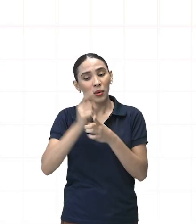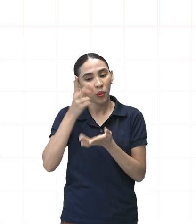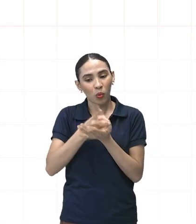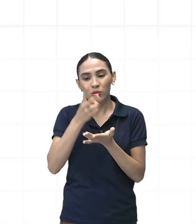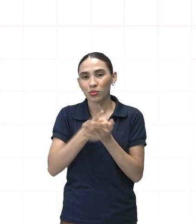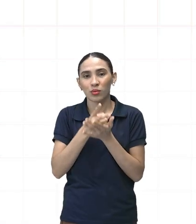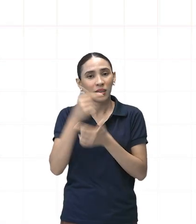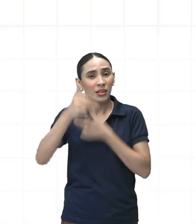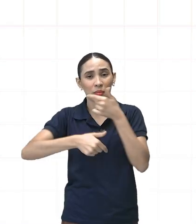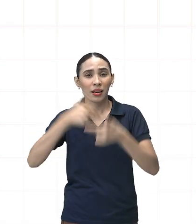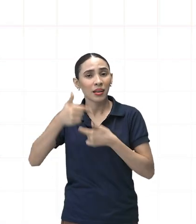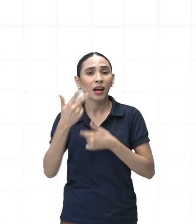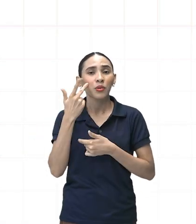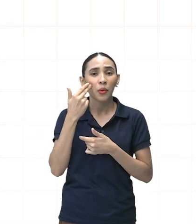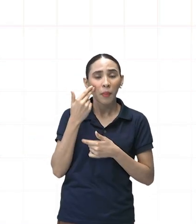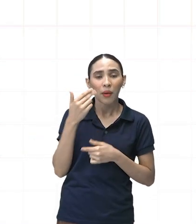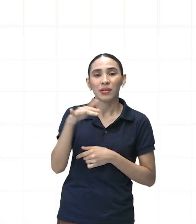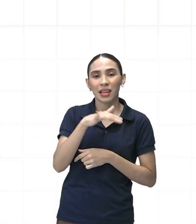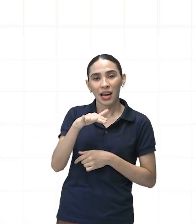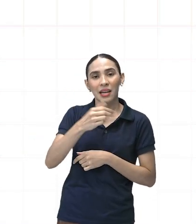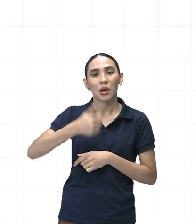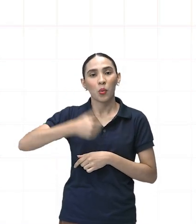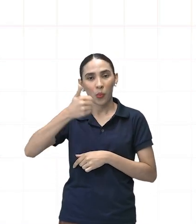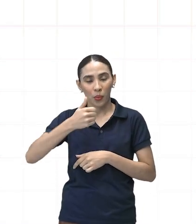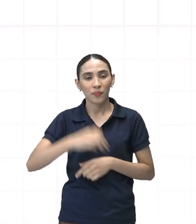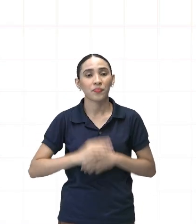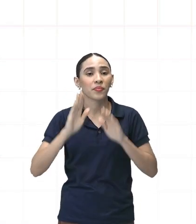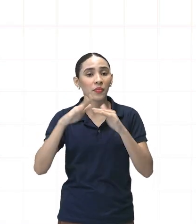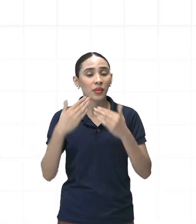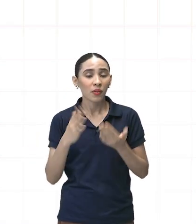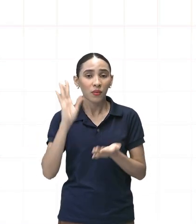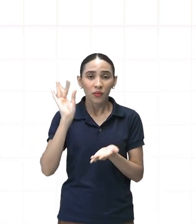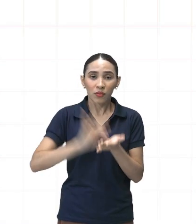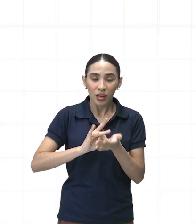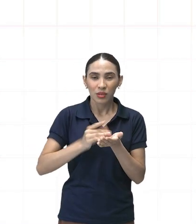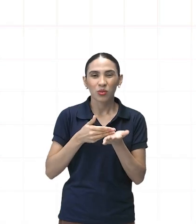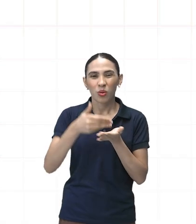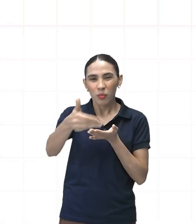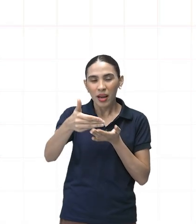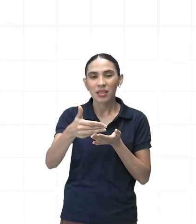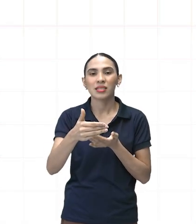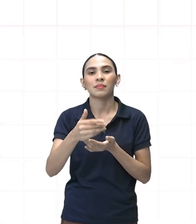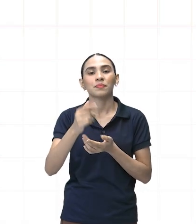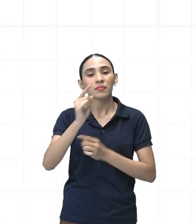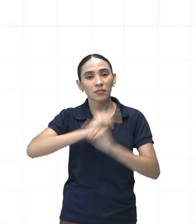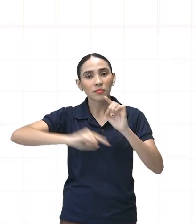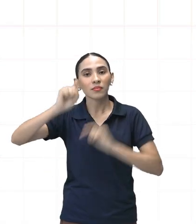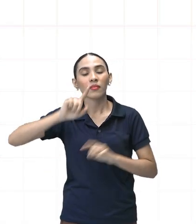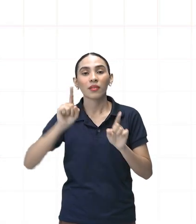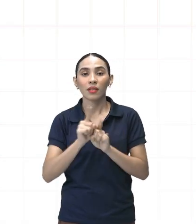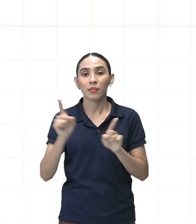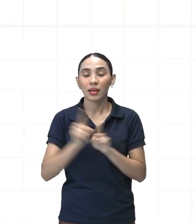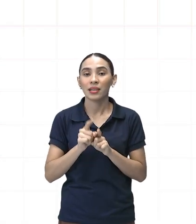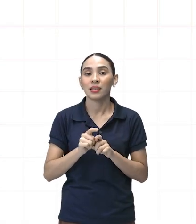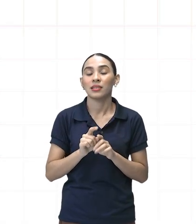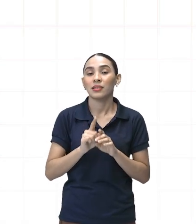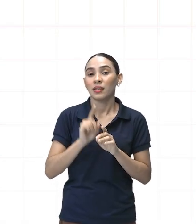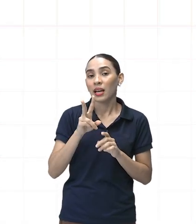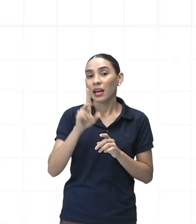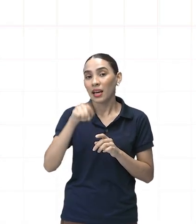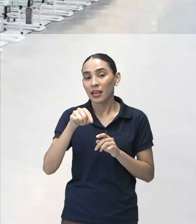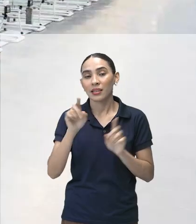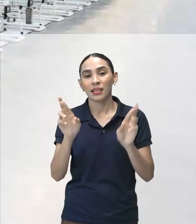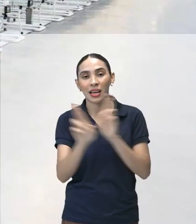ali suas atividades no setor primário, tá? Então, realmente começam essas transformações e uma delas vai